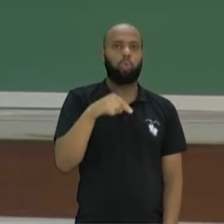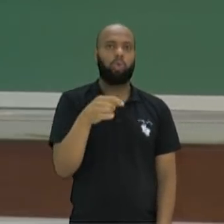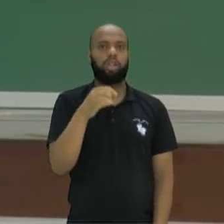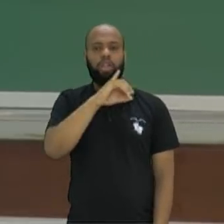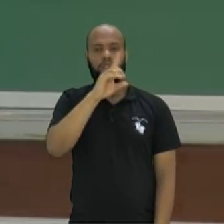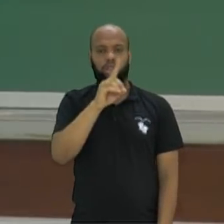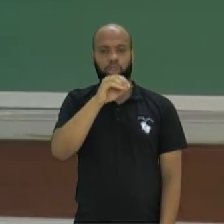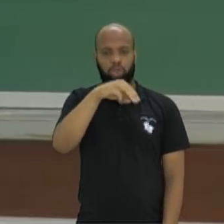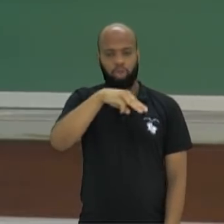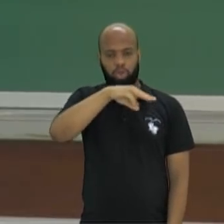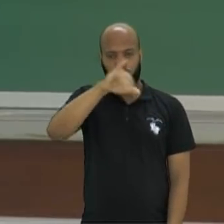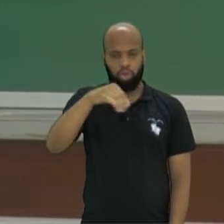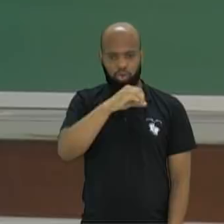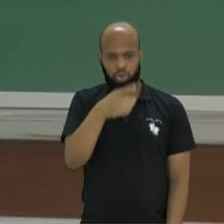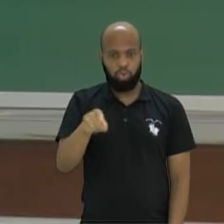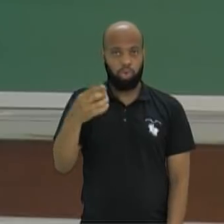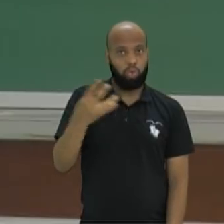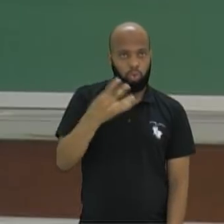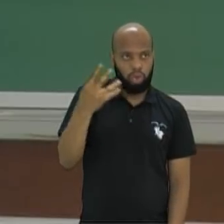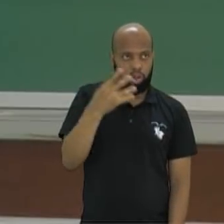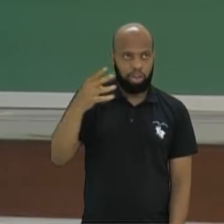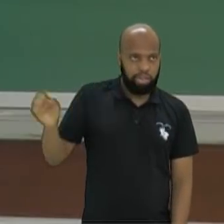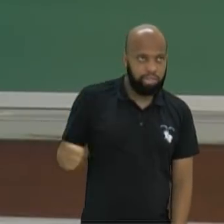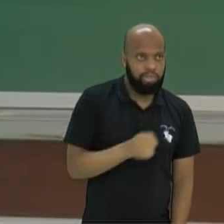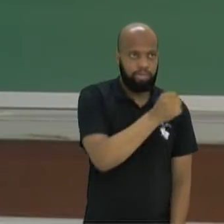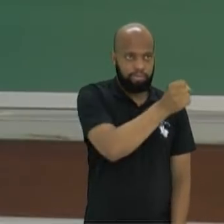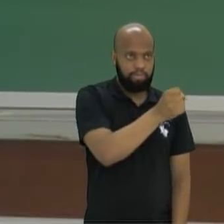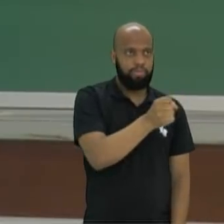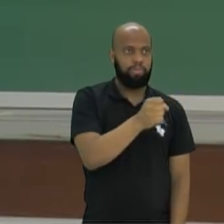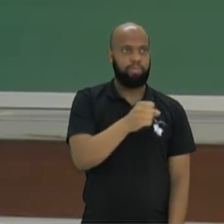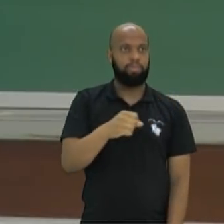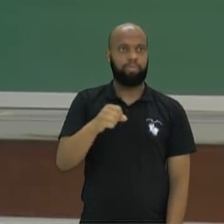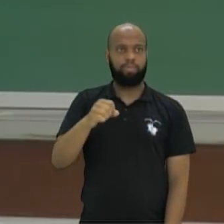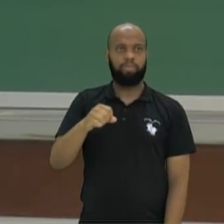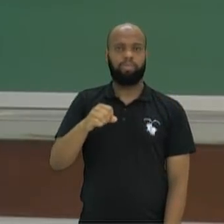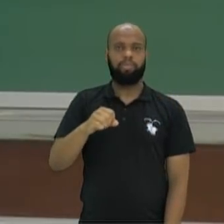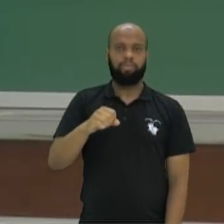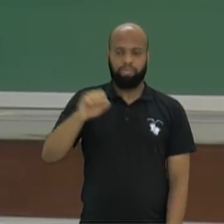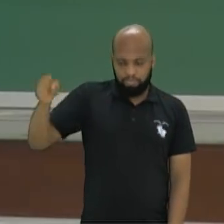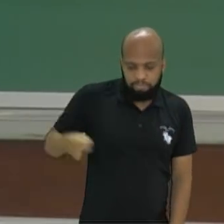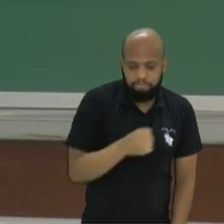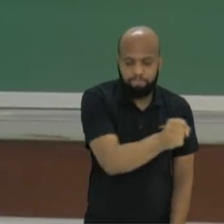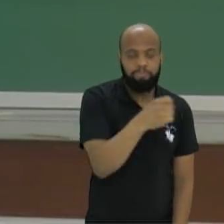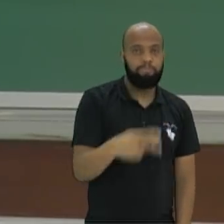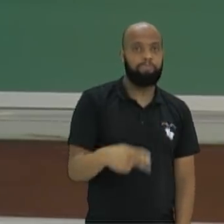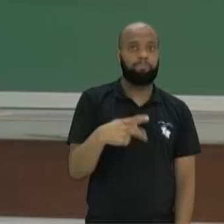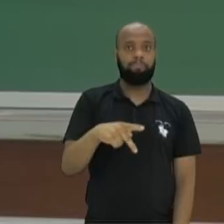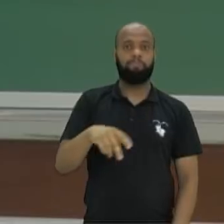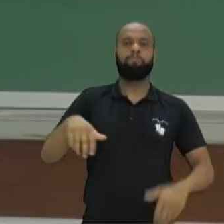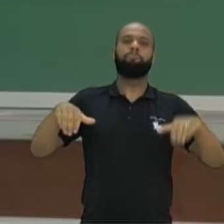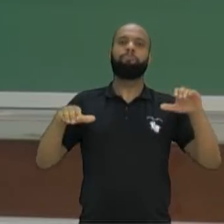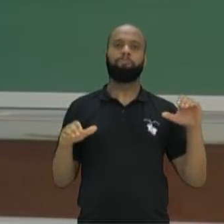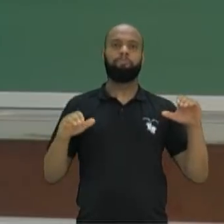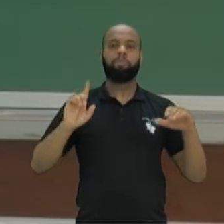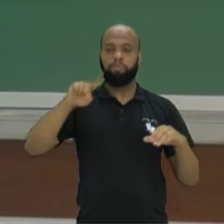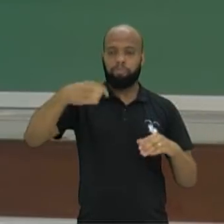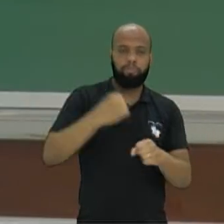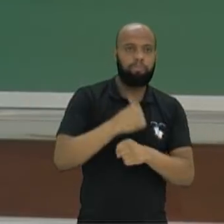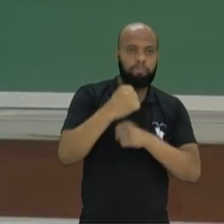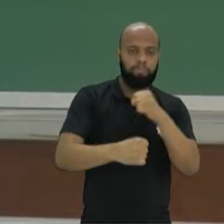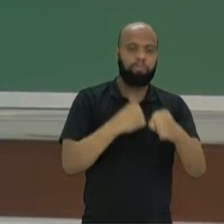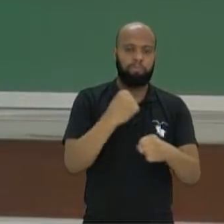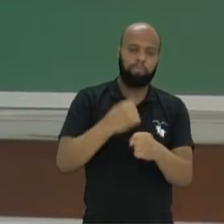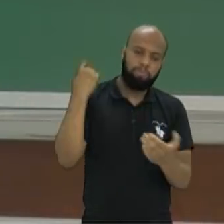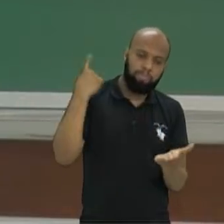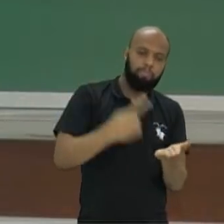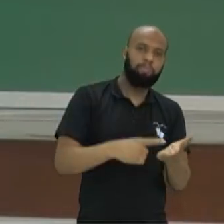sexto é o que vem, inclusive, para cá, né? Dom João IV assume o trono português e no ano seguinte firma com a Holanda um acordo